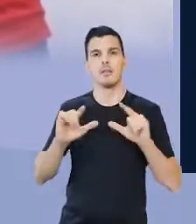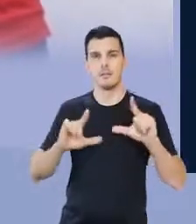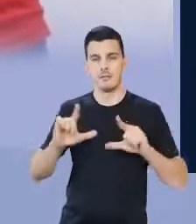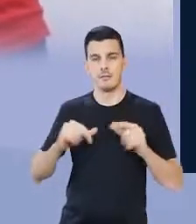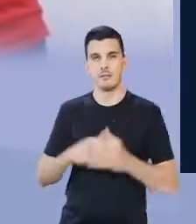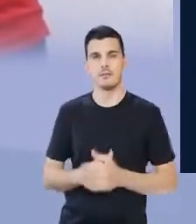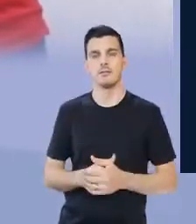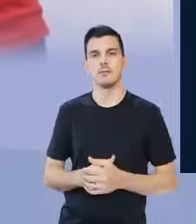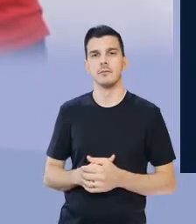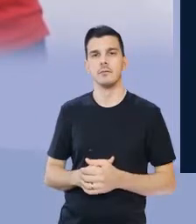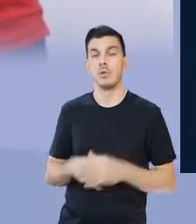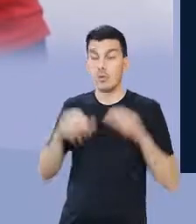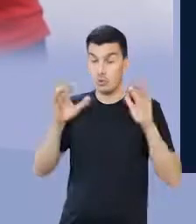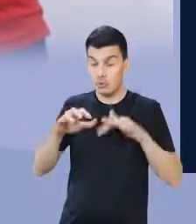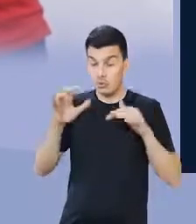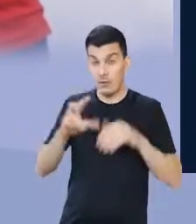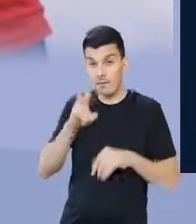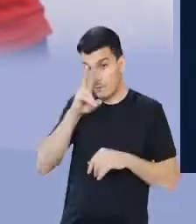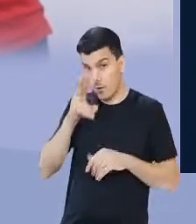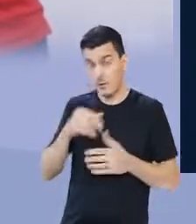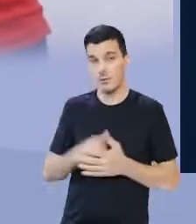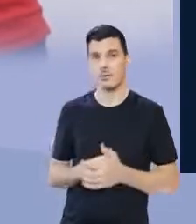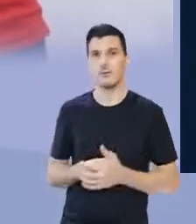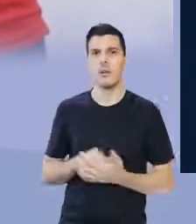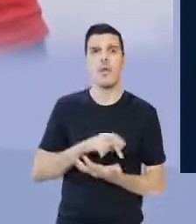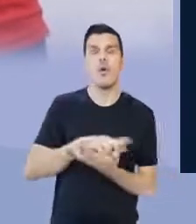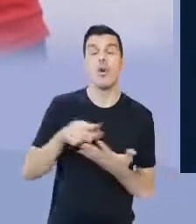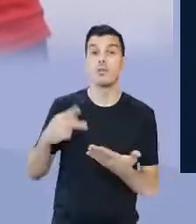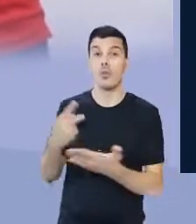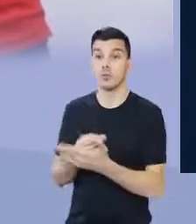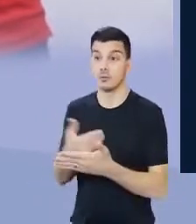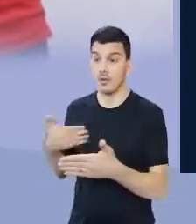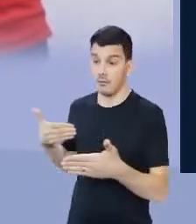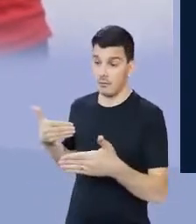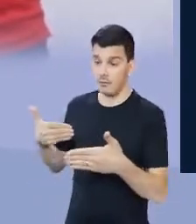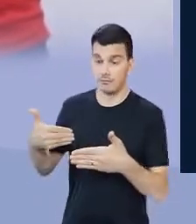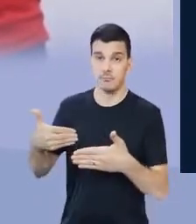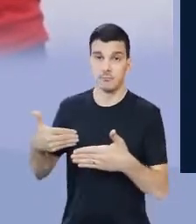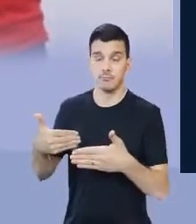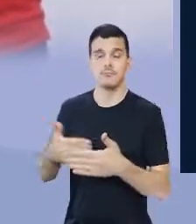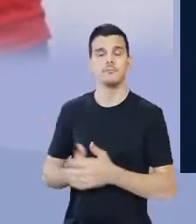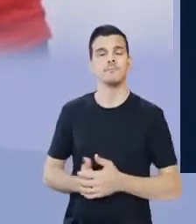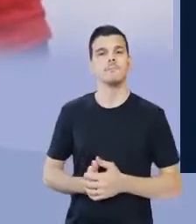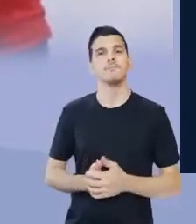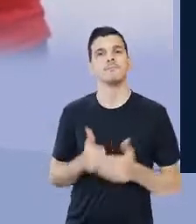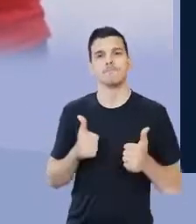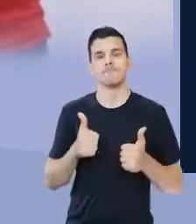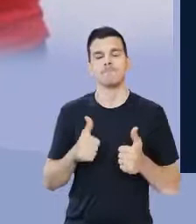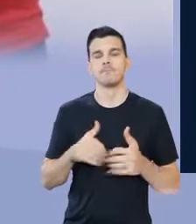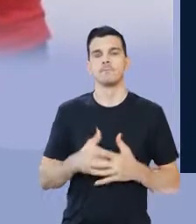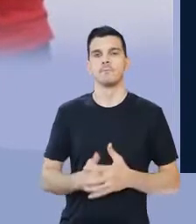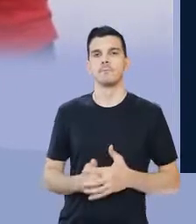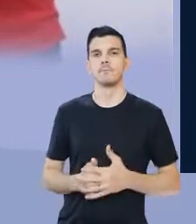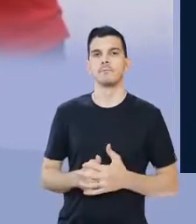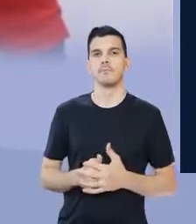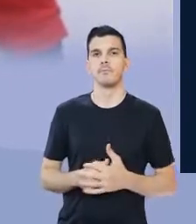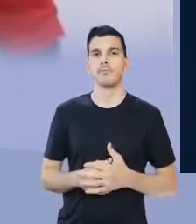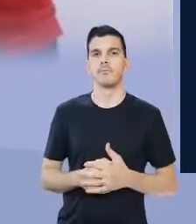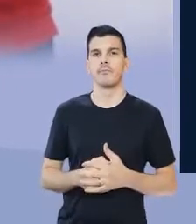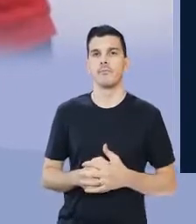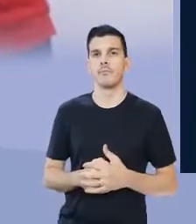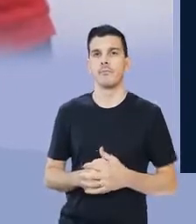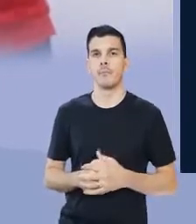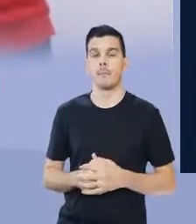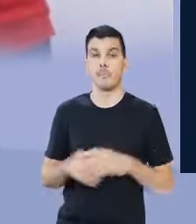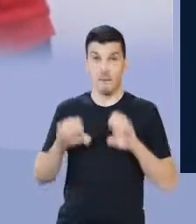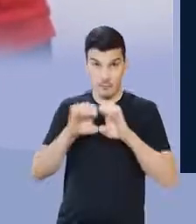lot. Estava chovendo muito. Então, são coisas que estavam acontecendo durante certo tempo no passado, certo? Olha aí a